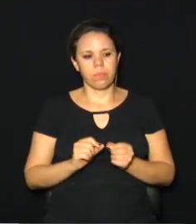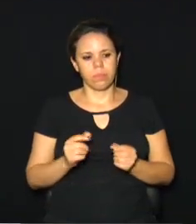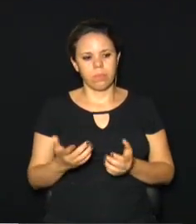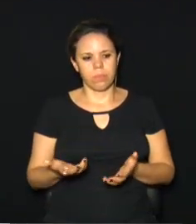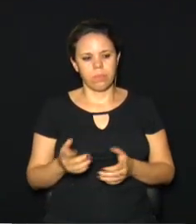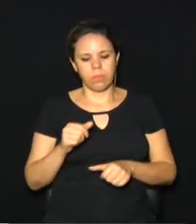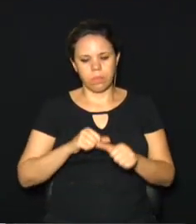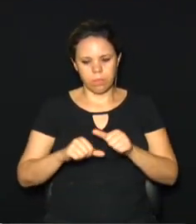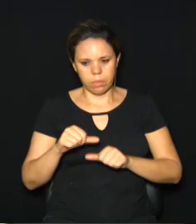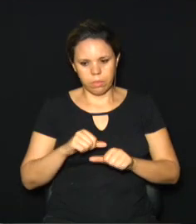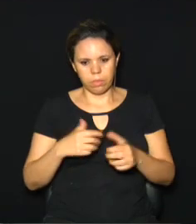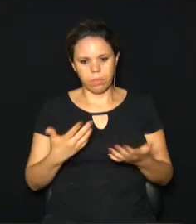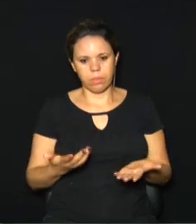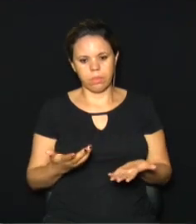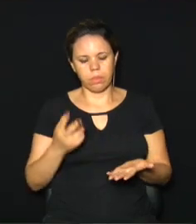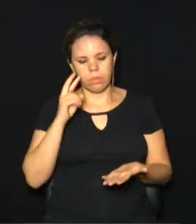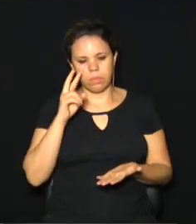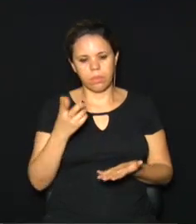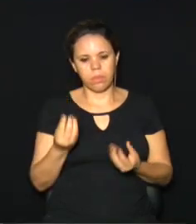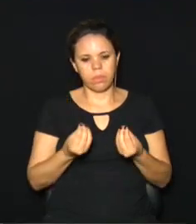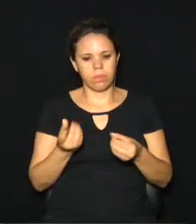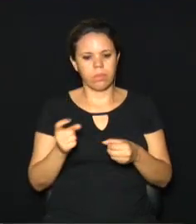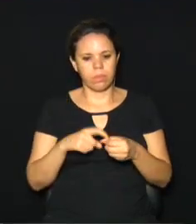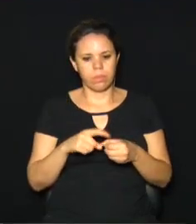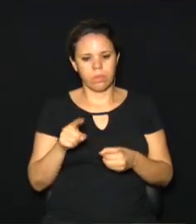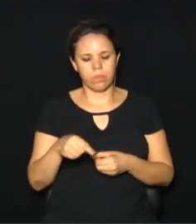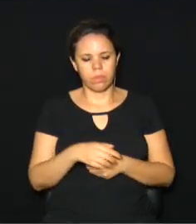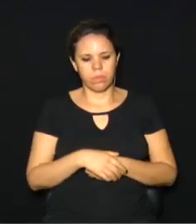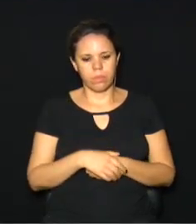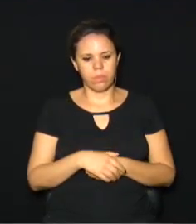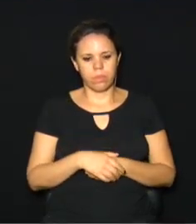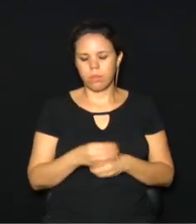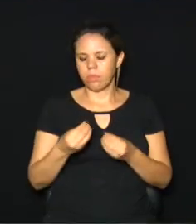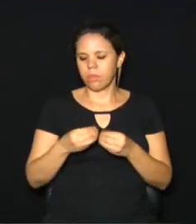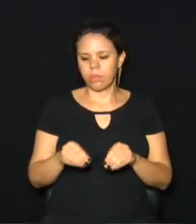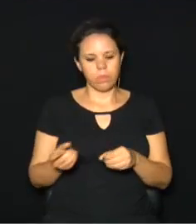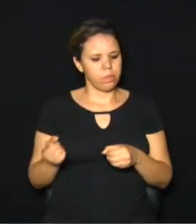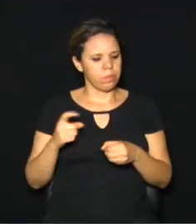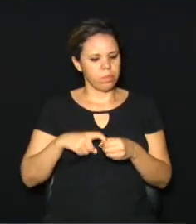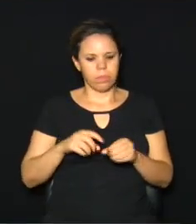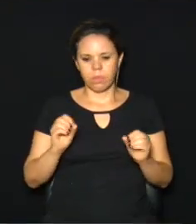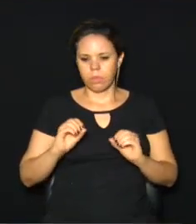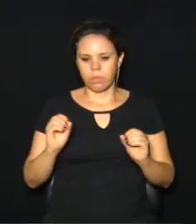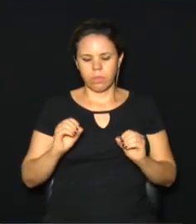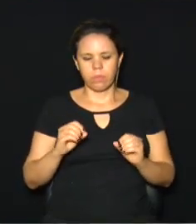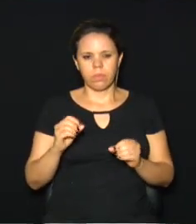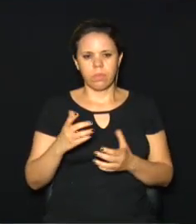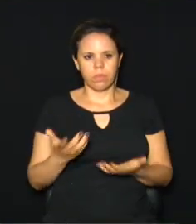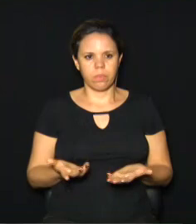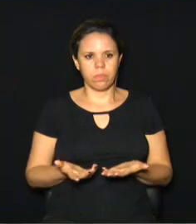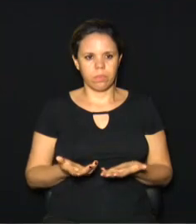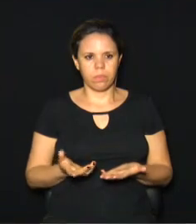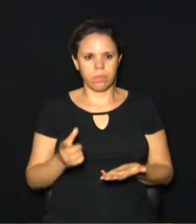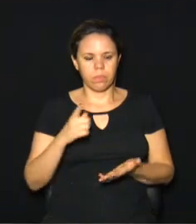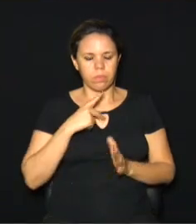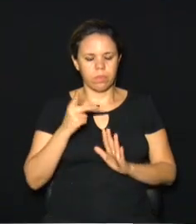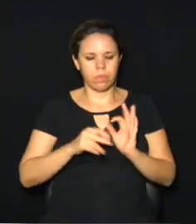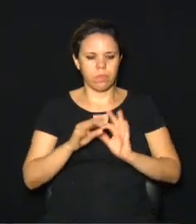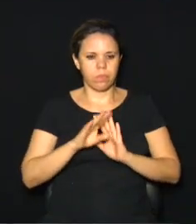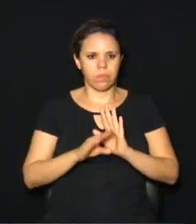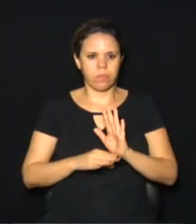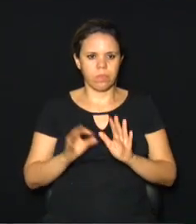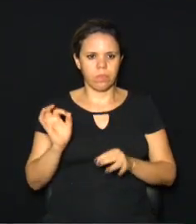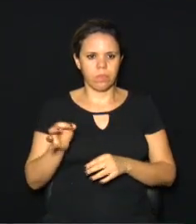isso vai mudar. Então nós vamos ver como é que vai voltar isso, né? Até para não prejudicar o retorno, se eventualmente vai haver um retorno. Tem que planejar direitinho,